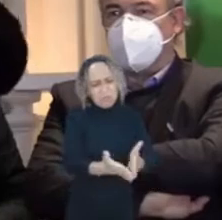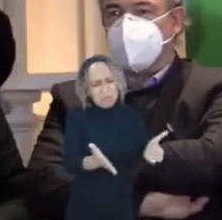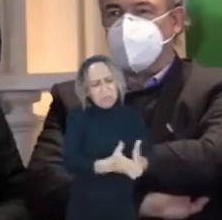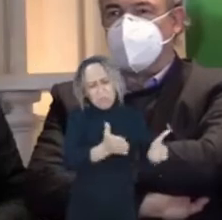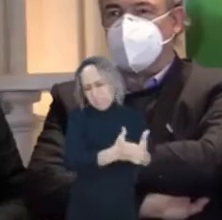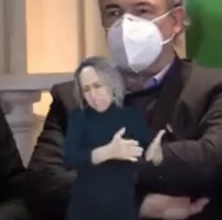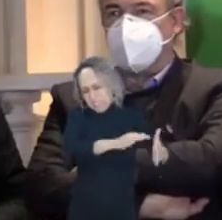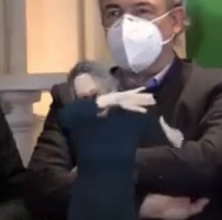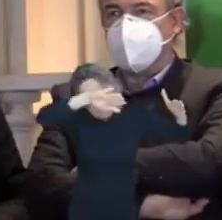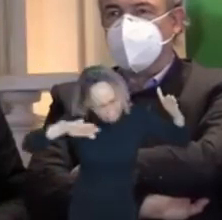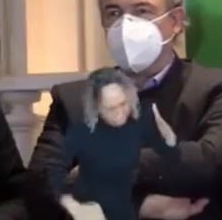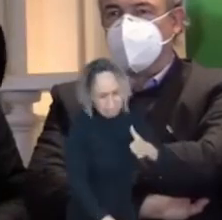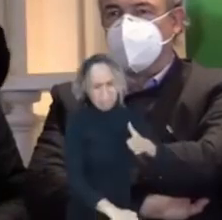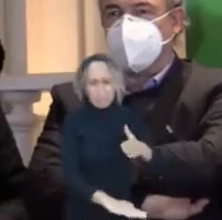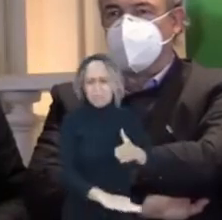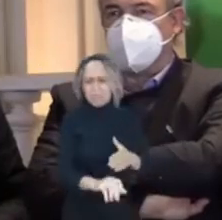E que,